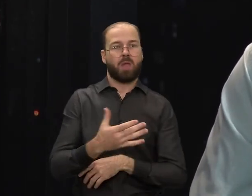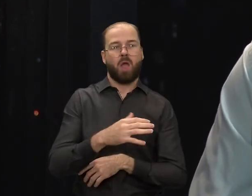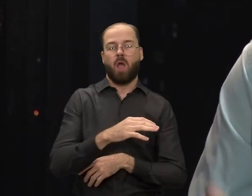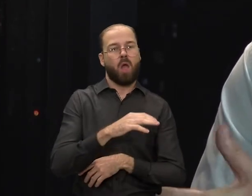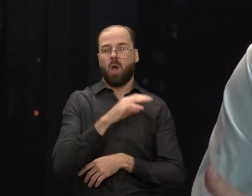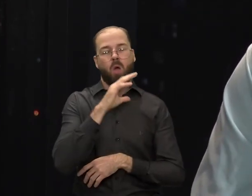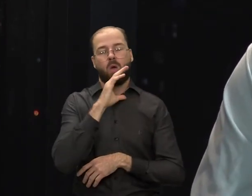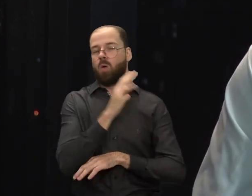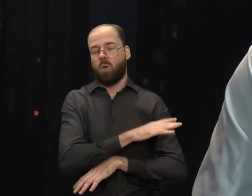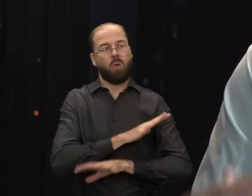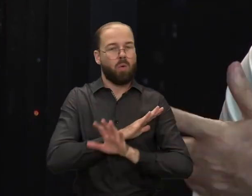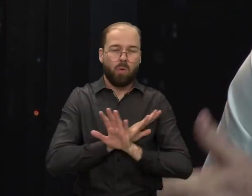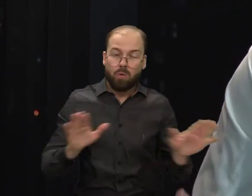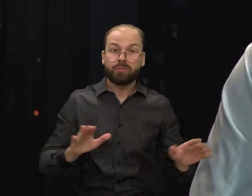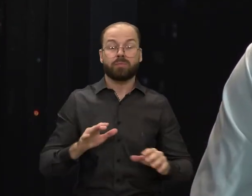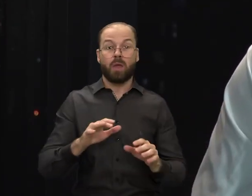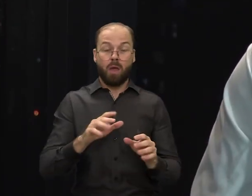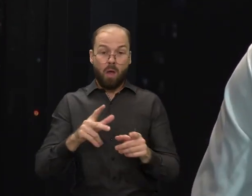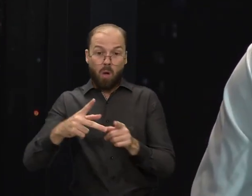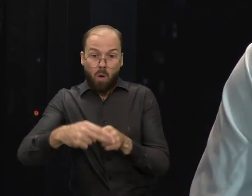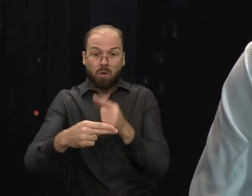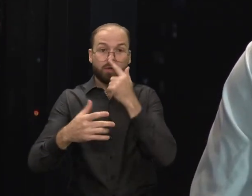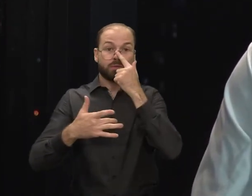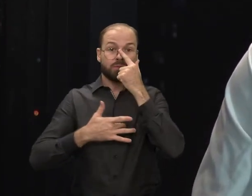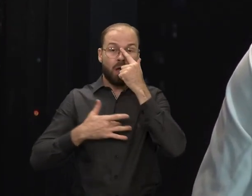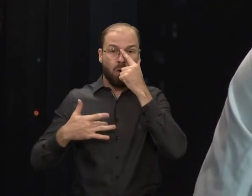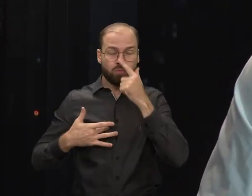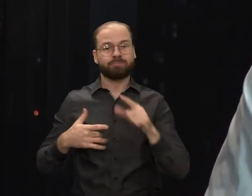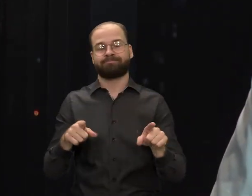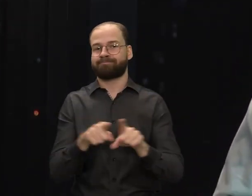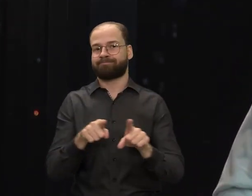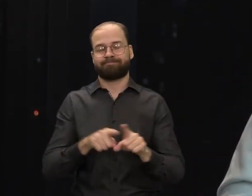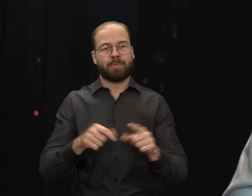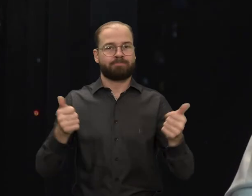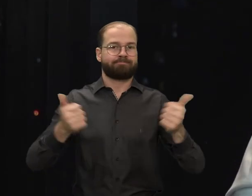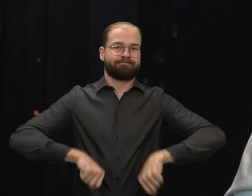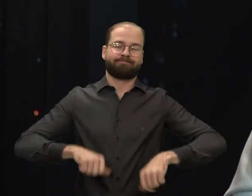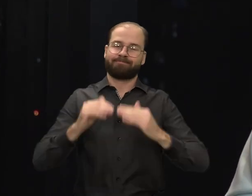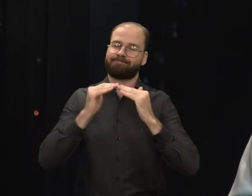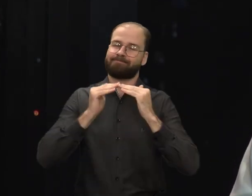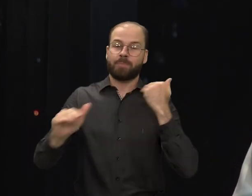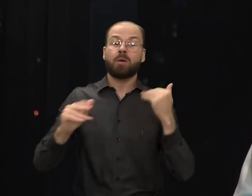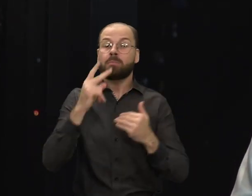porque daí praticamente você está condenando pessoas à morte, né? Então,